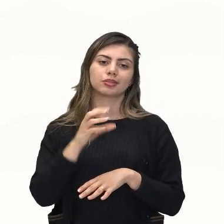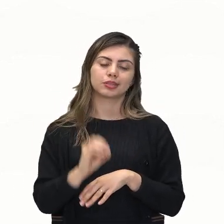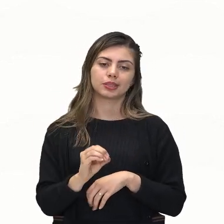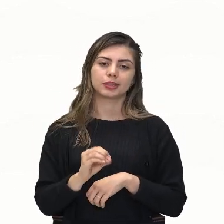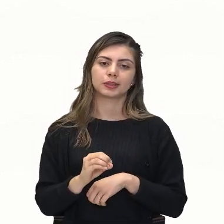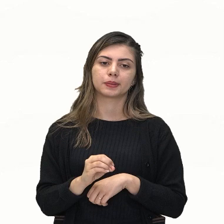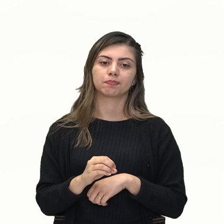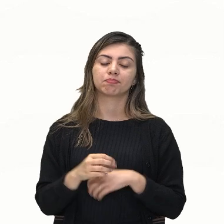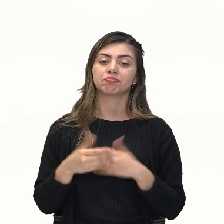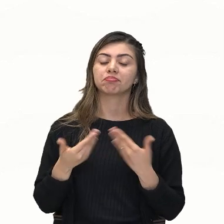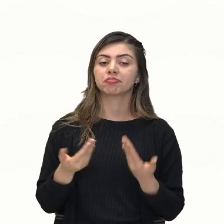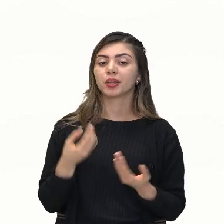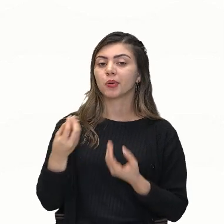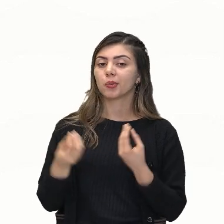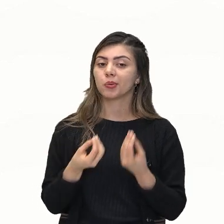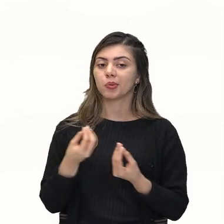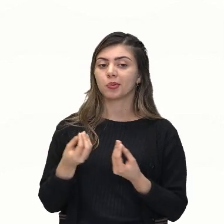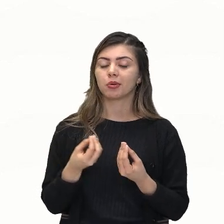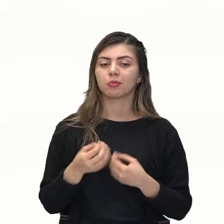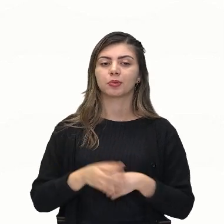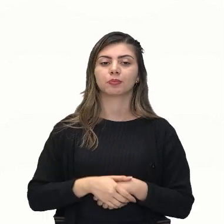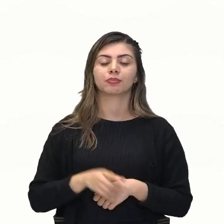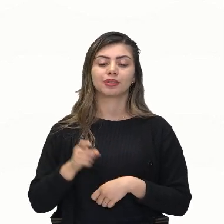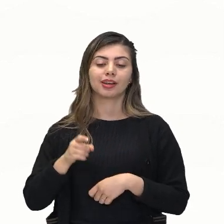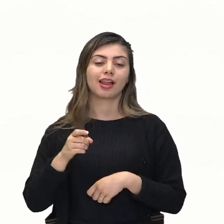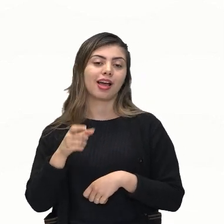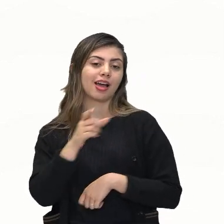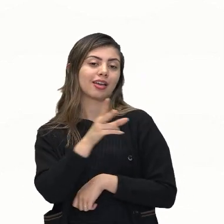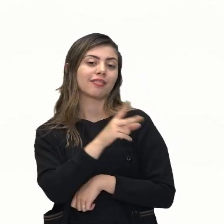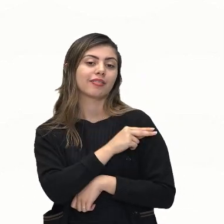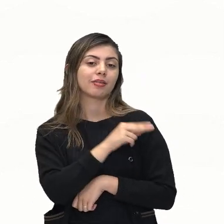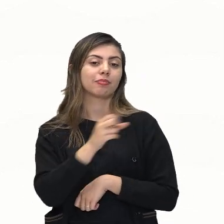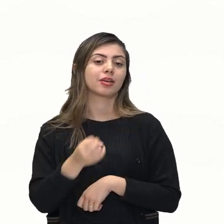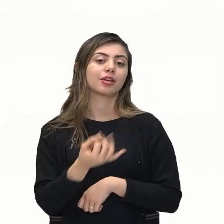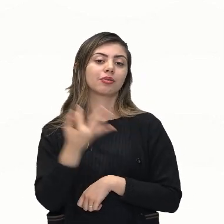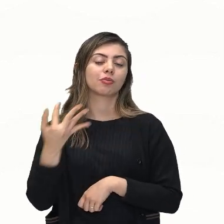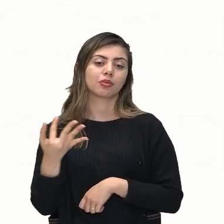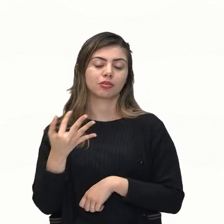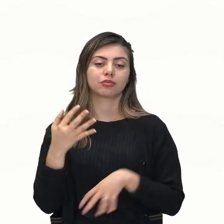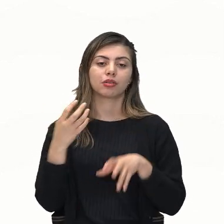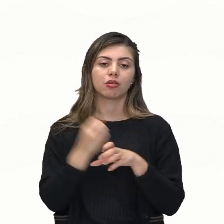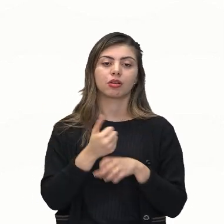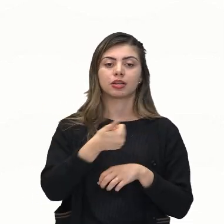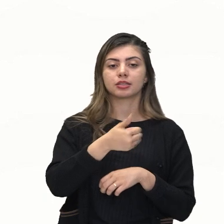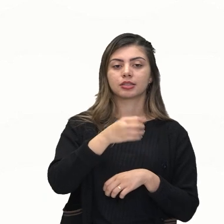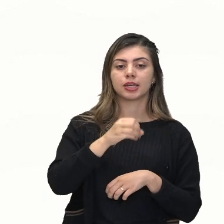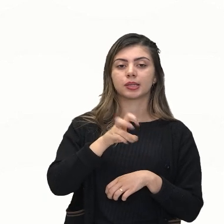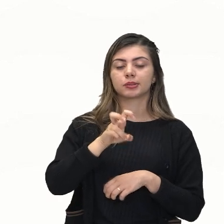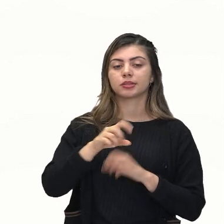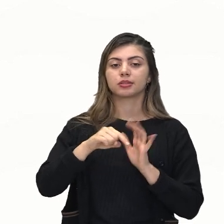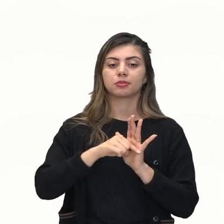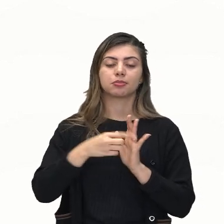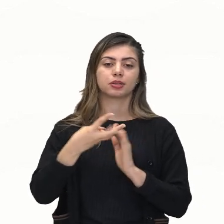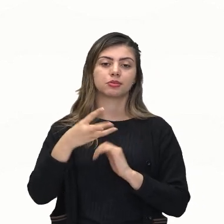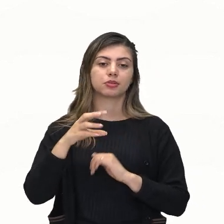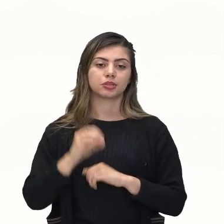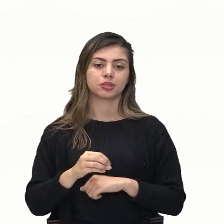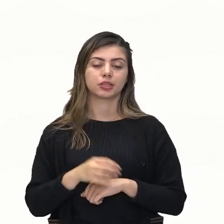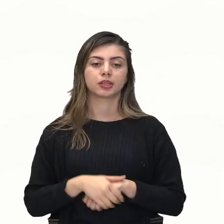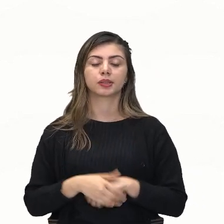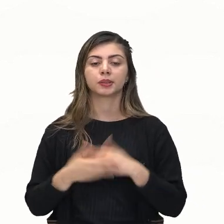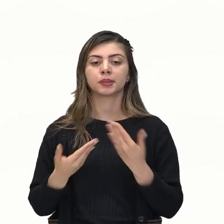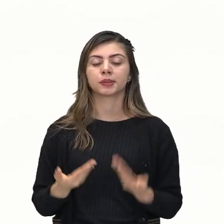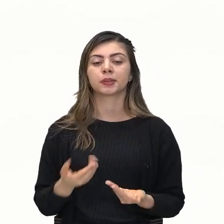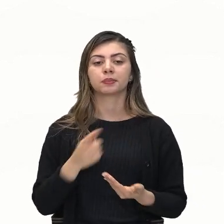médicos. Então, a quantidade de enfermeiros vai ser igual a 105 menos 30. Então, a gente